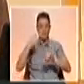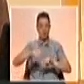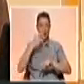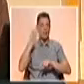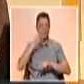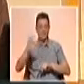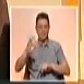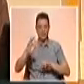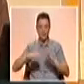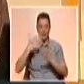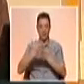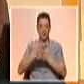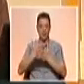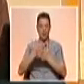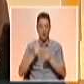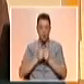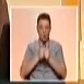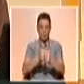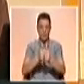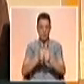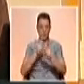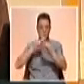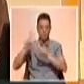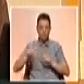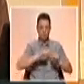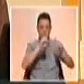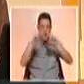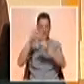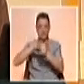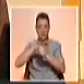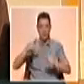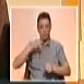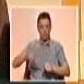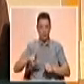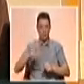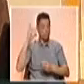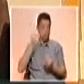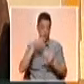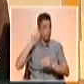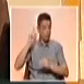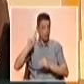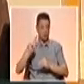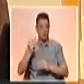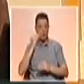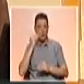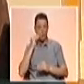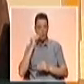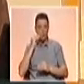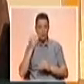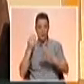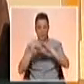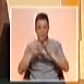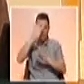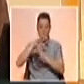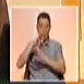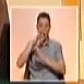tentar dar acompanhamento a um conjunto de situações em Portugal que nós consideramos pertinentes, como a implementação do Programa